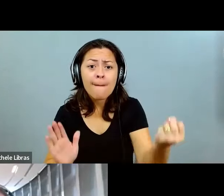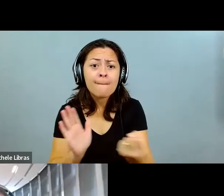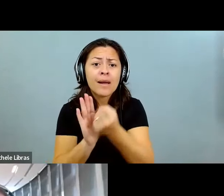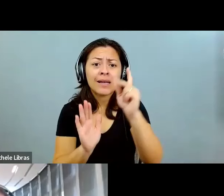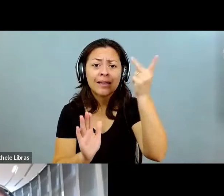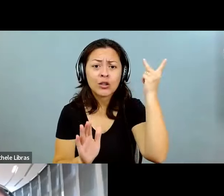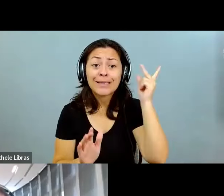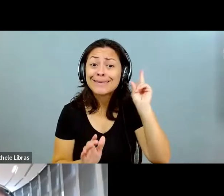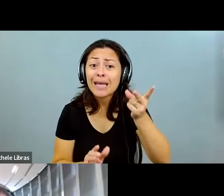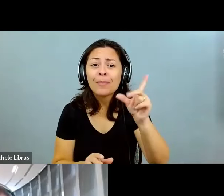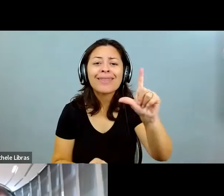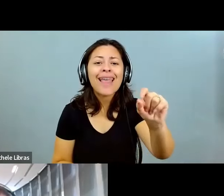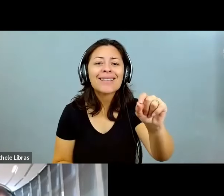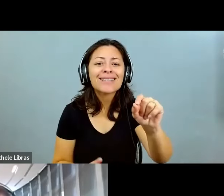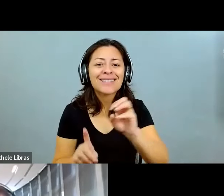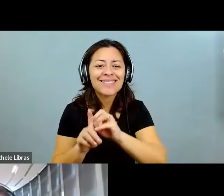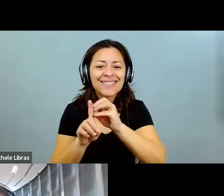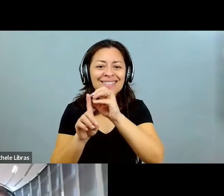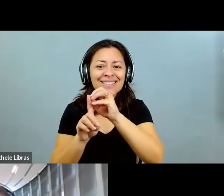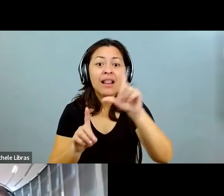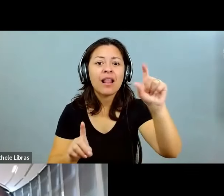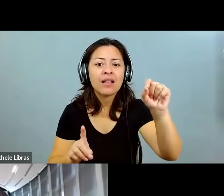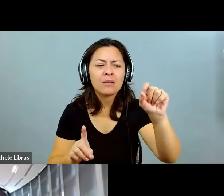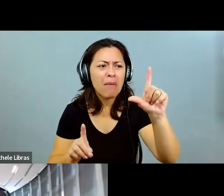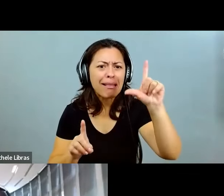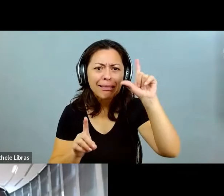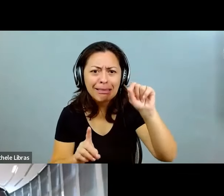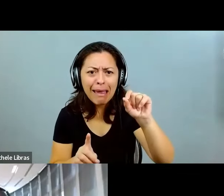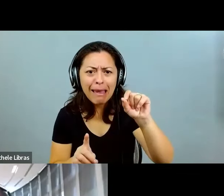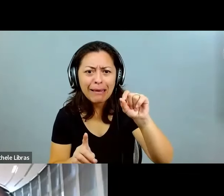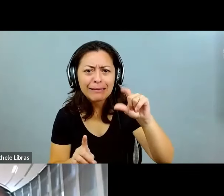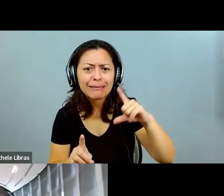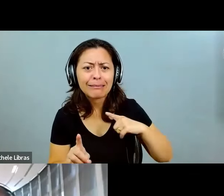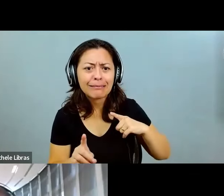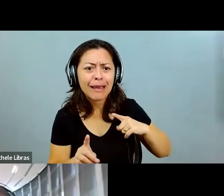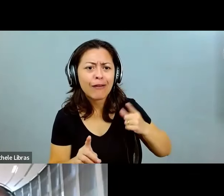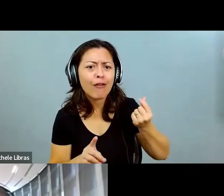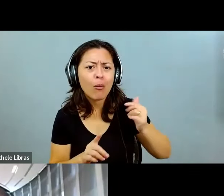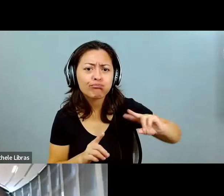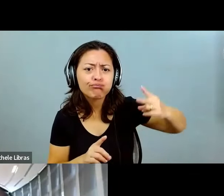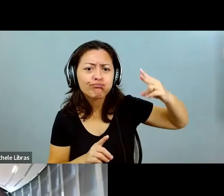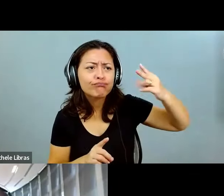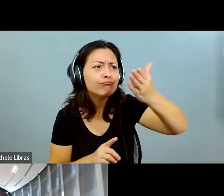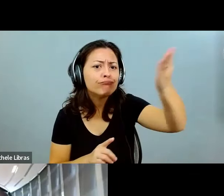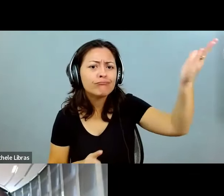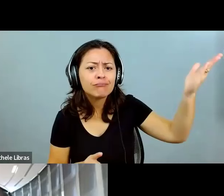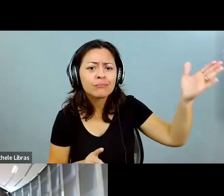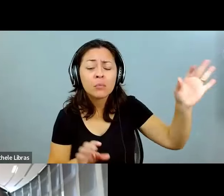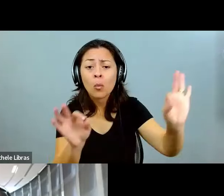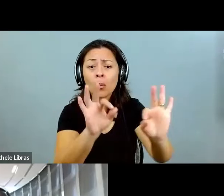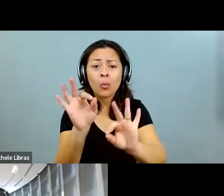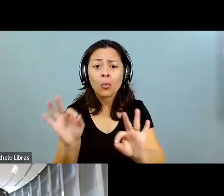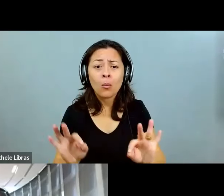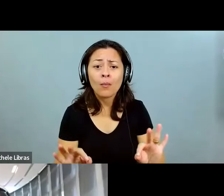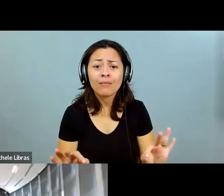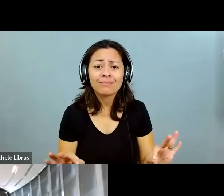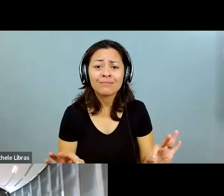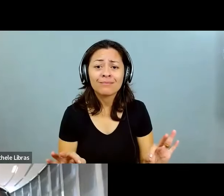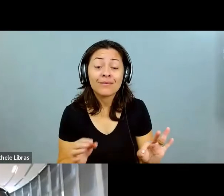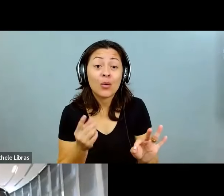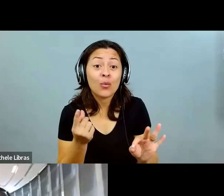10 só que a 10 não remunera em lugar nenhum né E então não vai o preço o